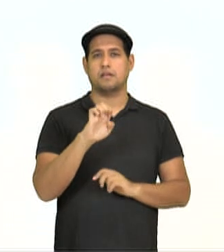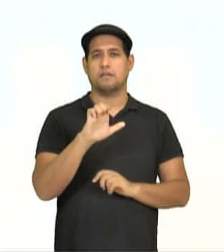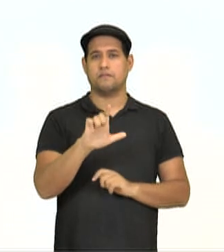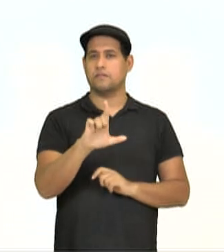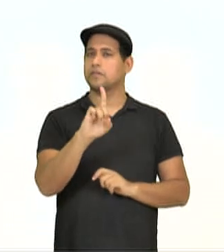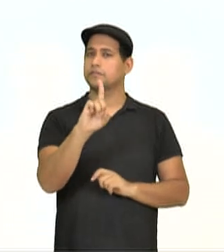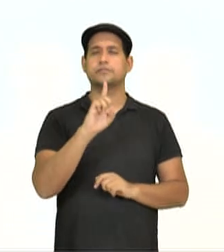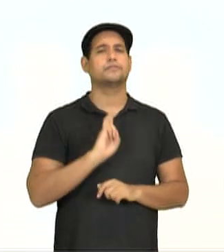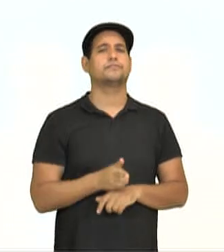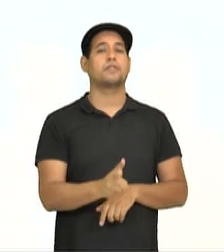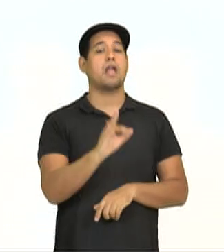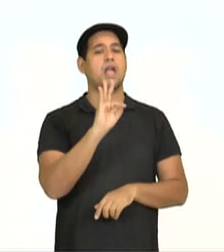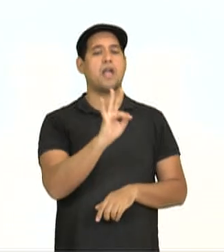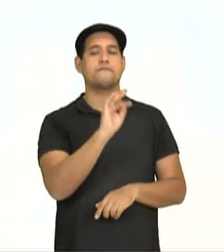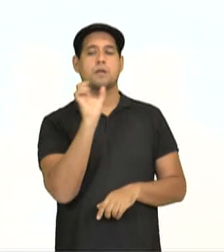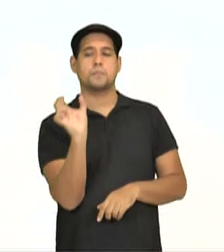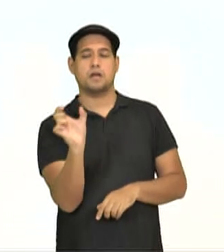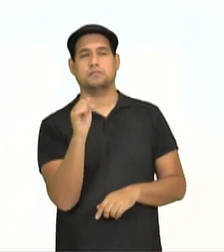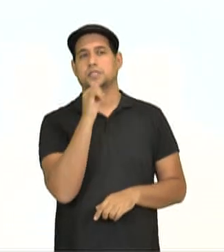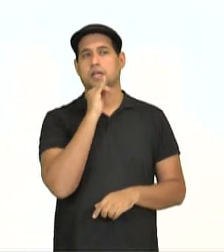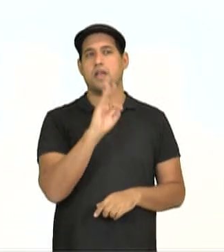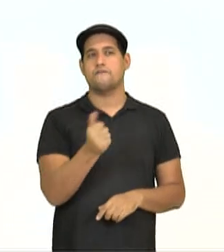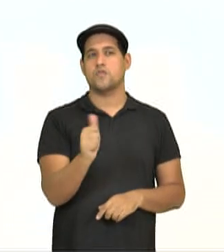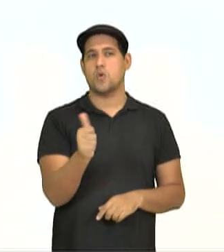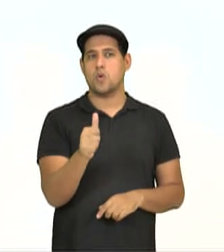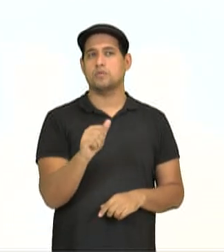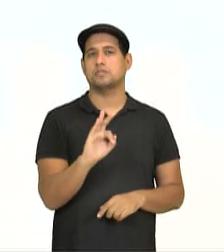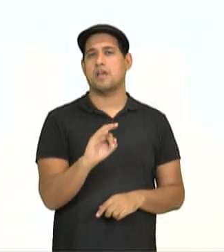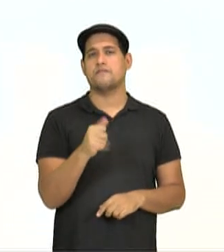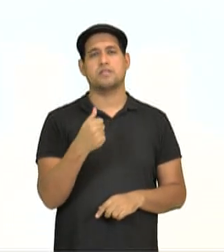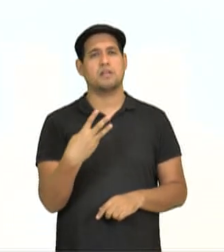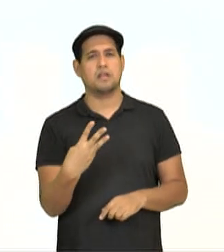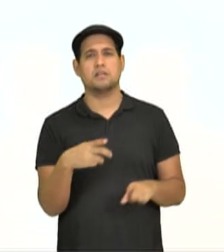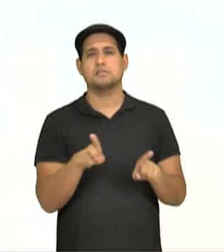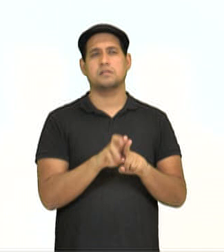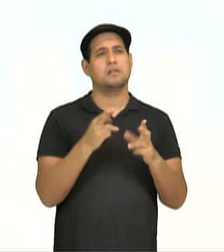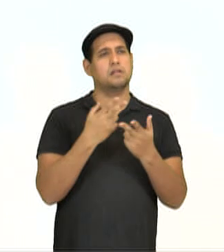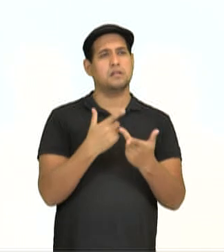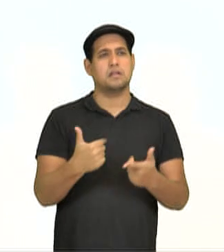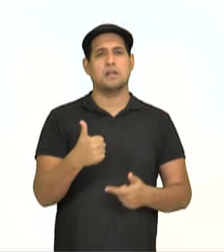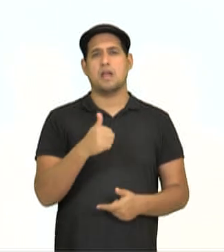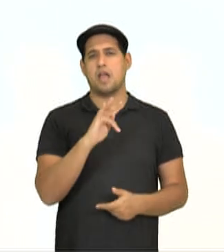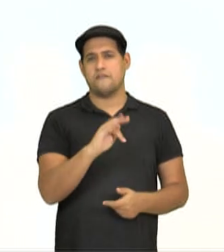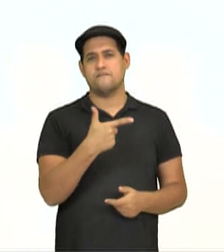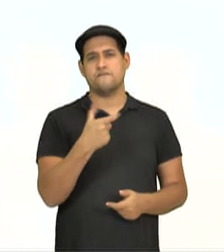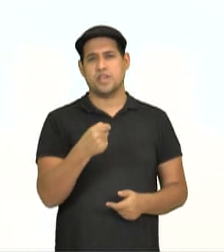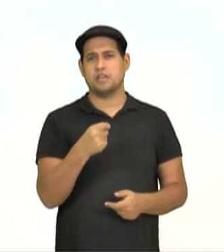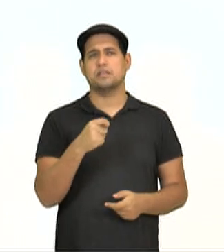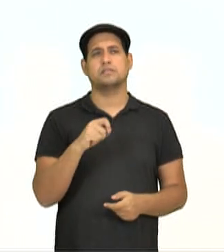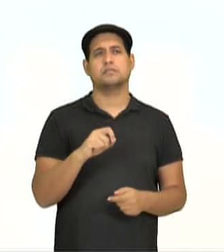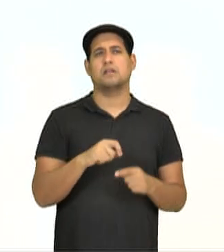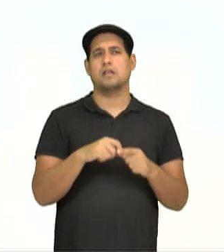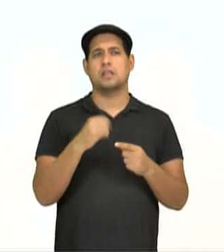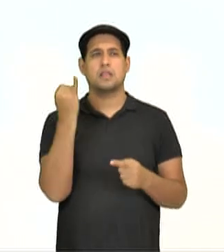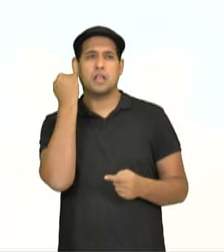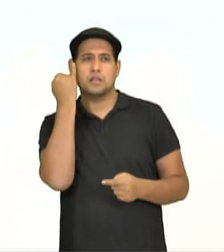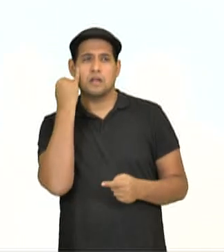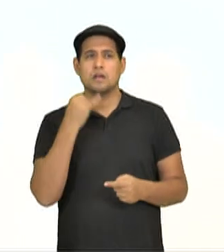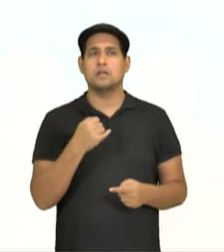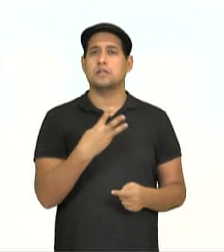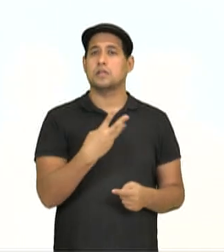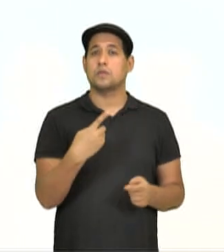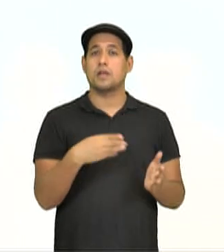vão ser sempre F alguma coisa. Então, a gente tem o F11 a 13, deficiência visual, F20, intelectual, 31 a